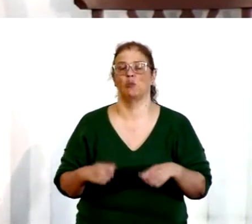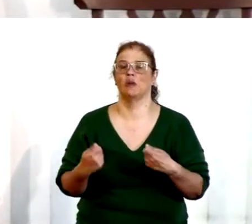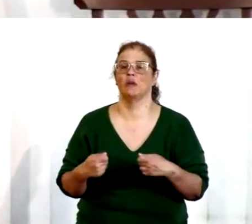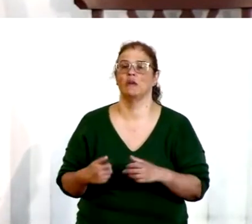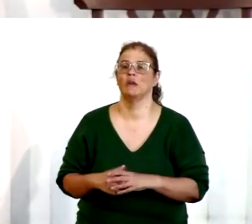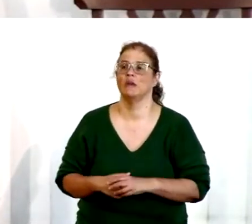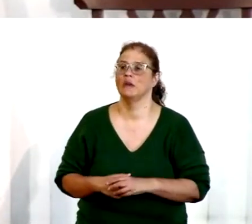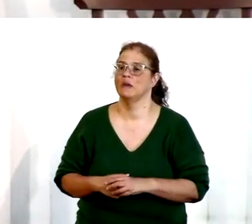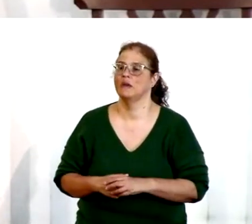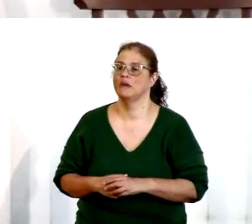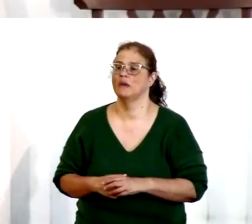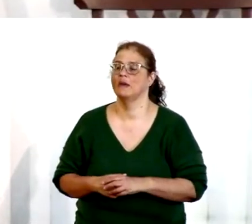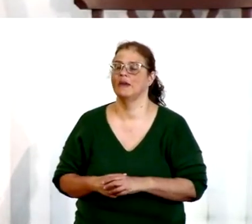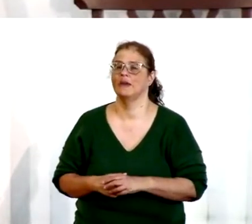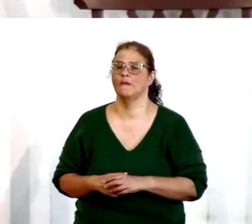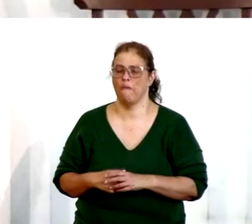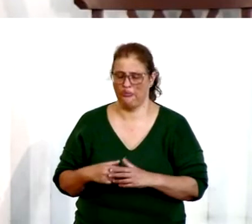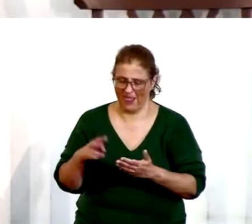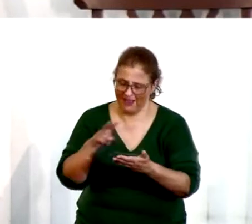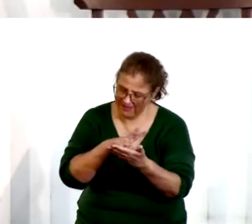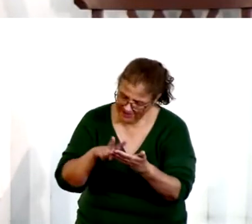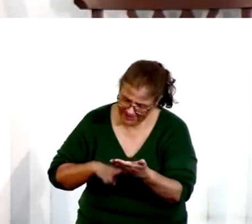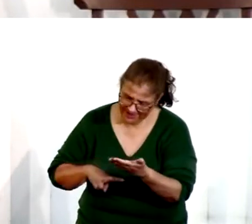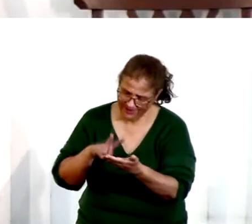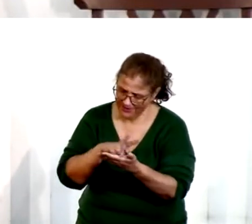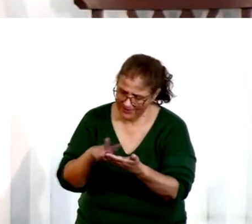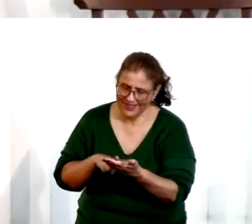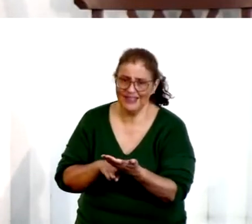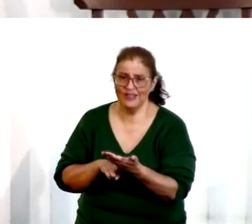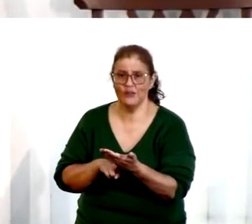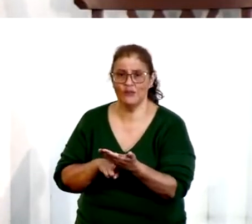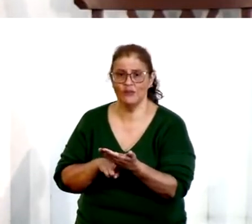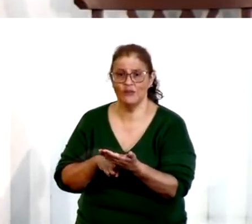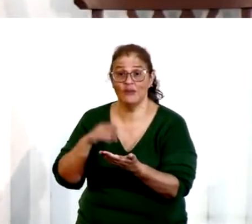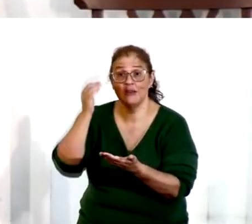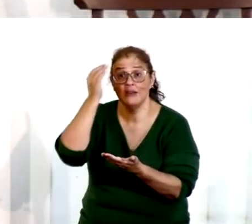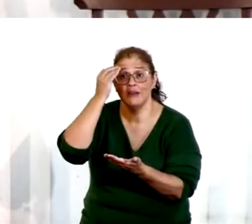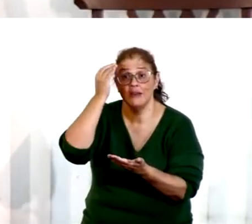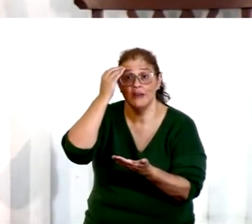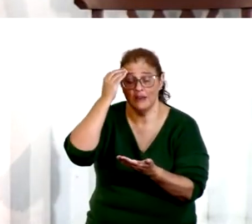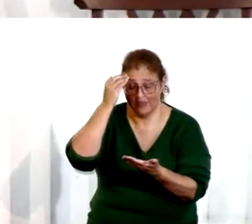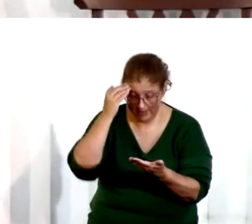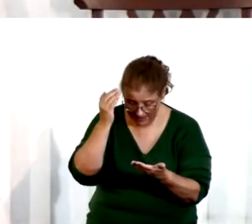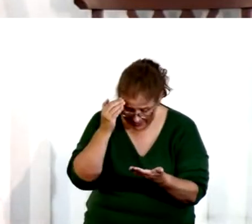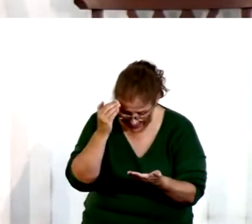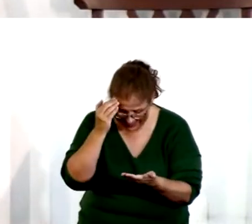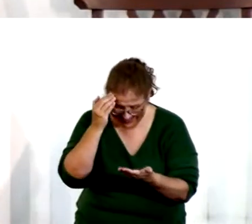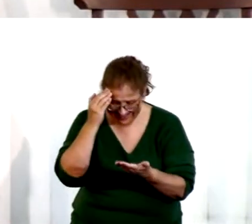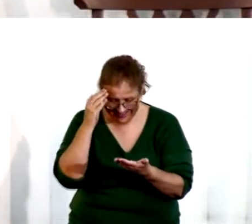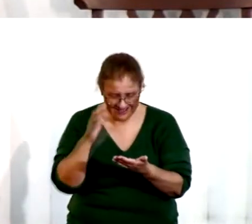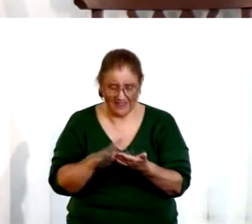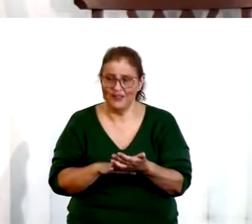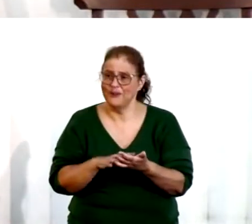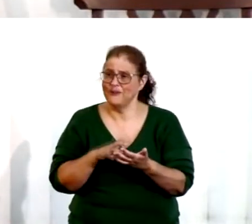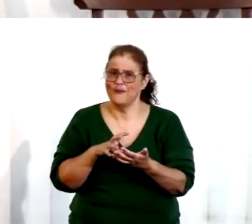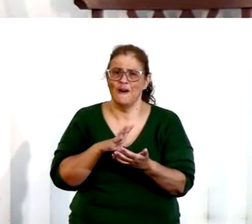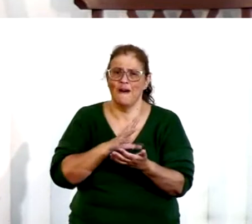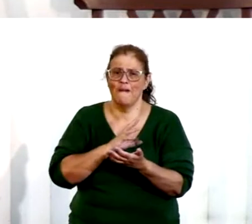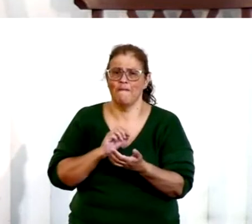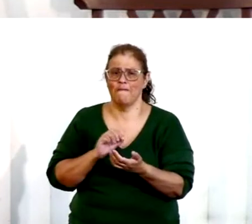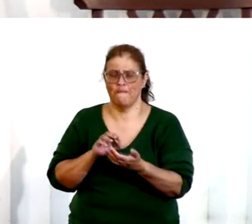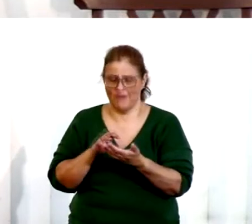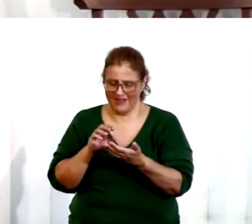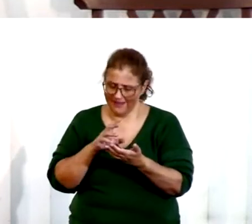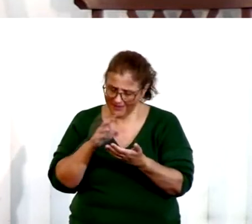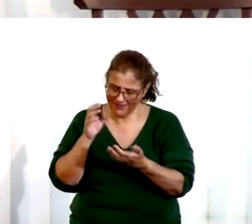a minha devocional. Eu tenho lido a palavra de Deus com o entendimento de que esse é o meu alimento. Eu tenho amado a